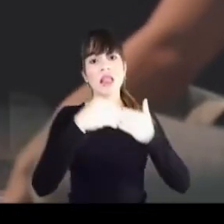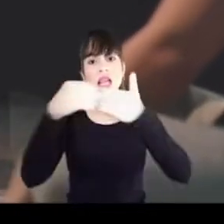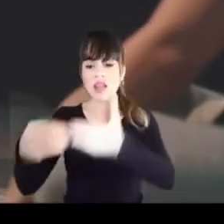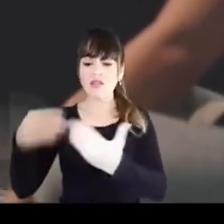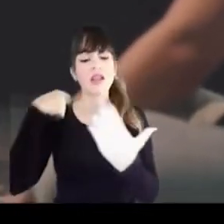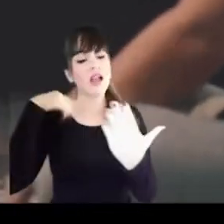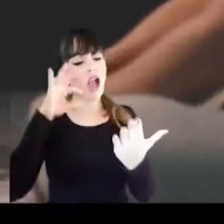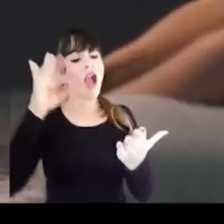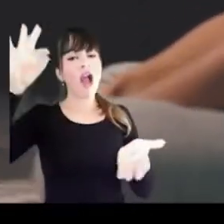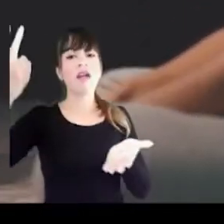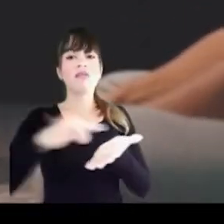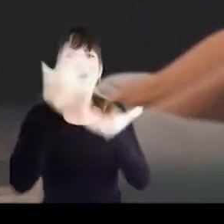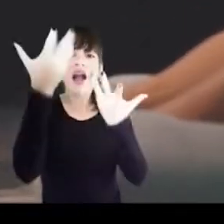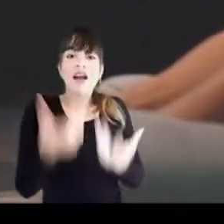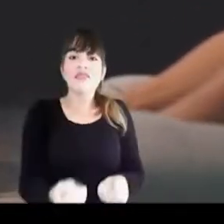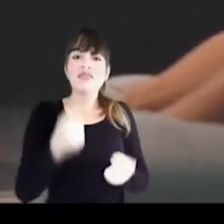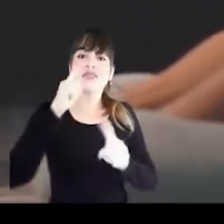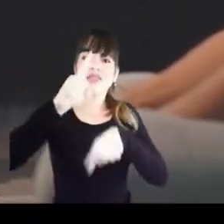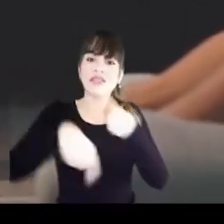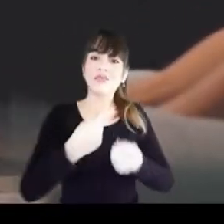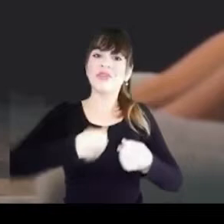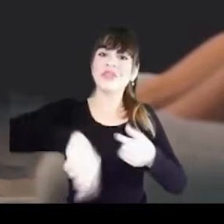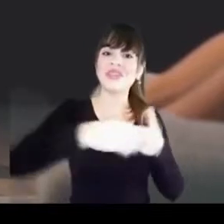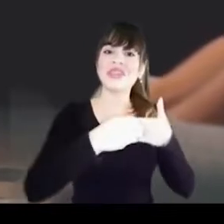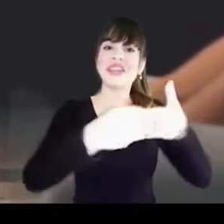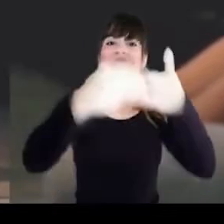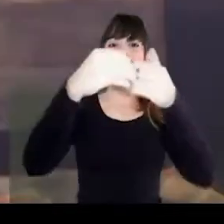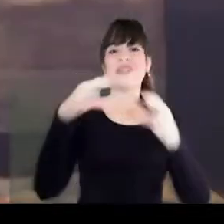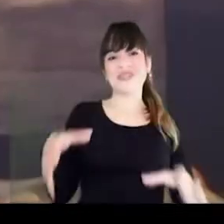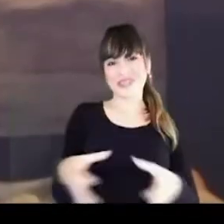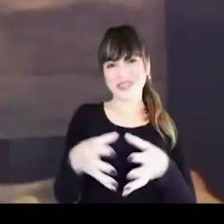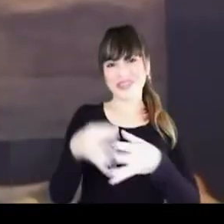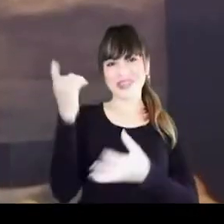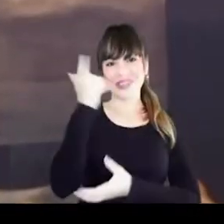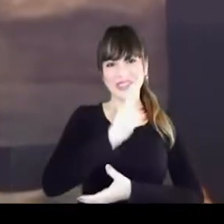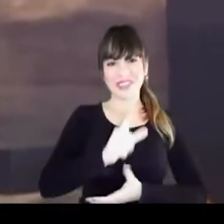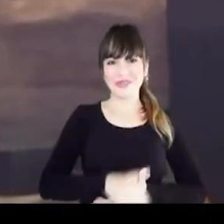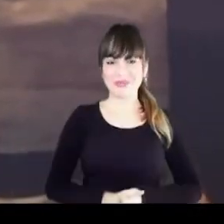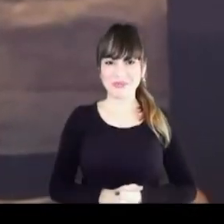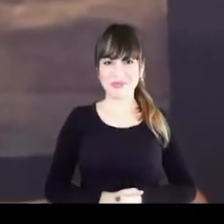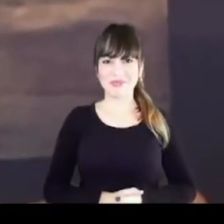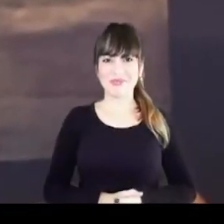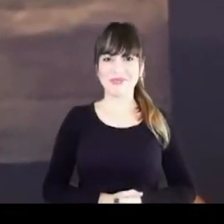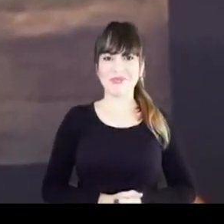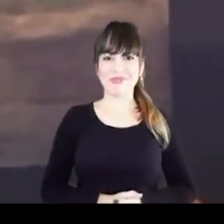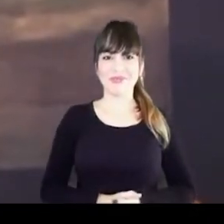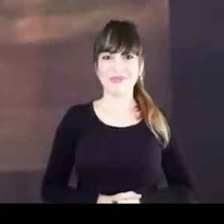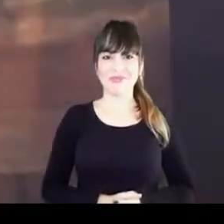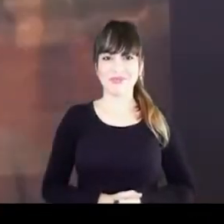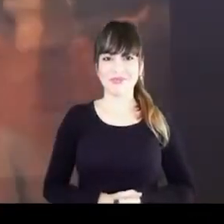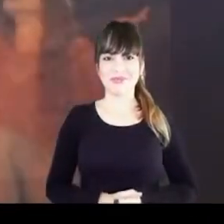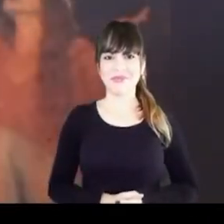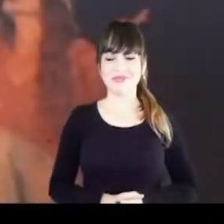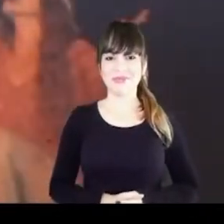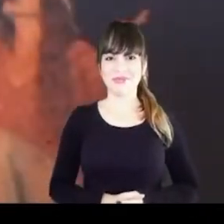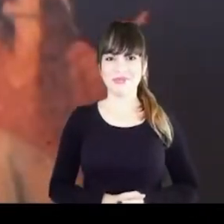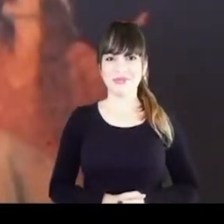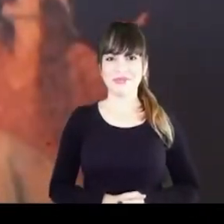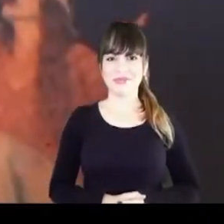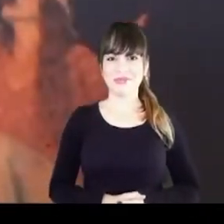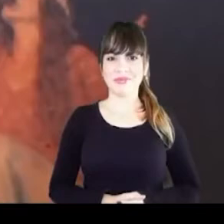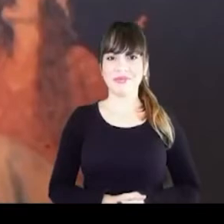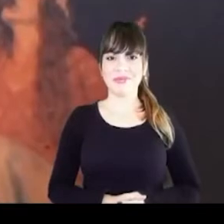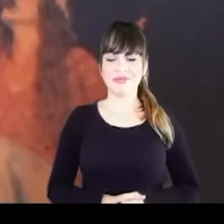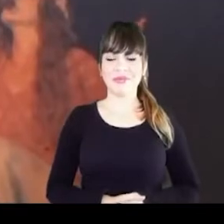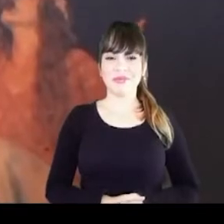levei, e eu e a Elô fomos meio que segurando esse grupo. Fotos dos artistas em cena e de reportagens de